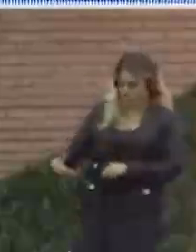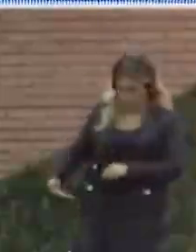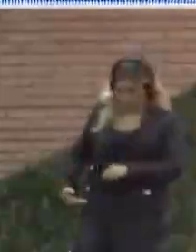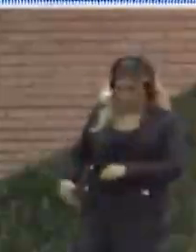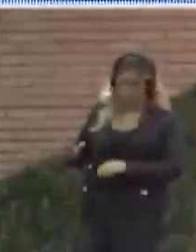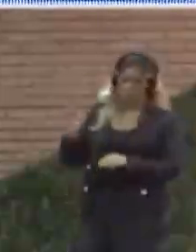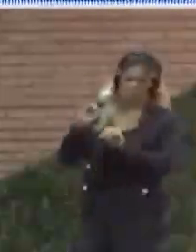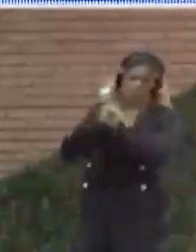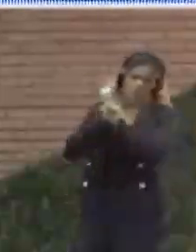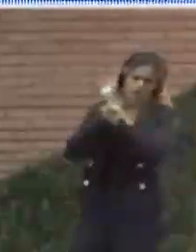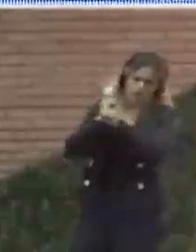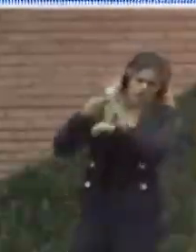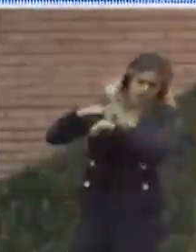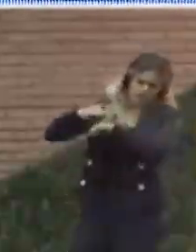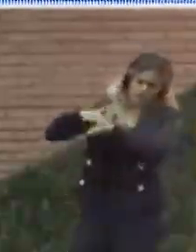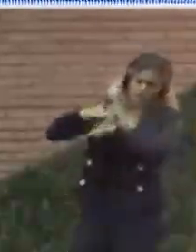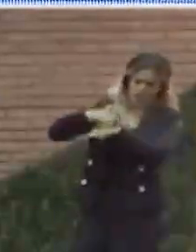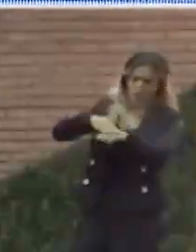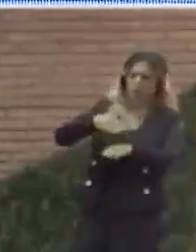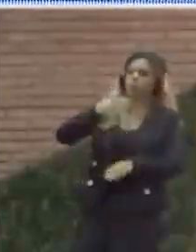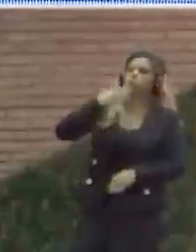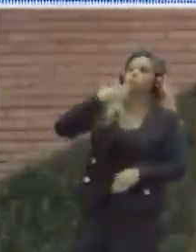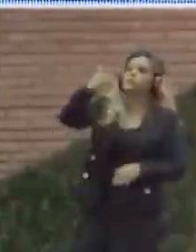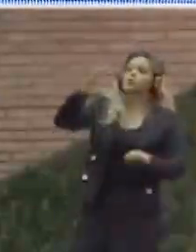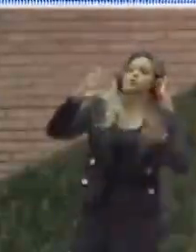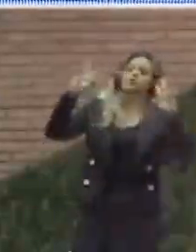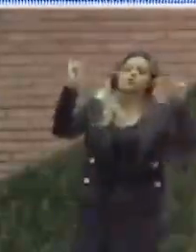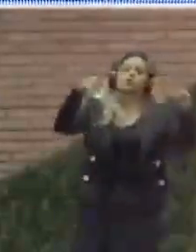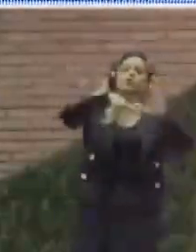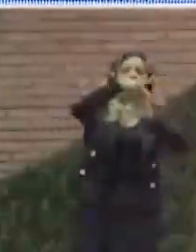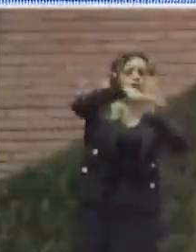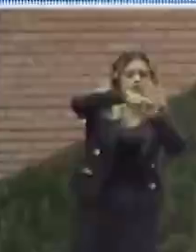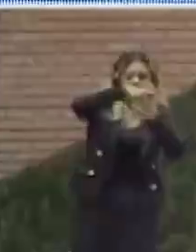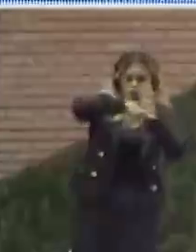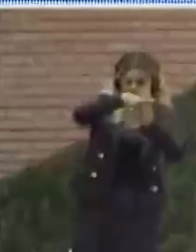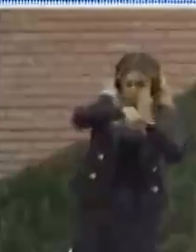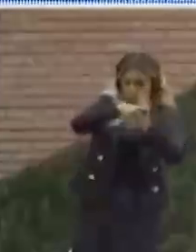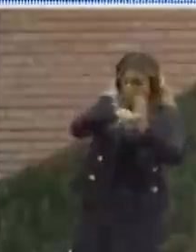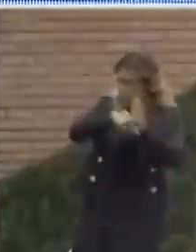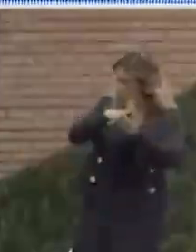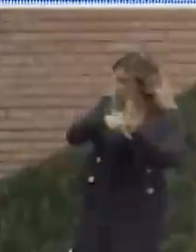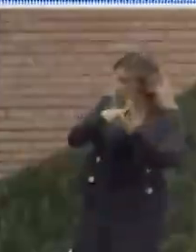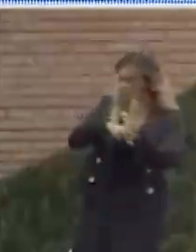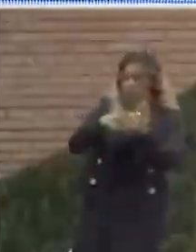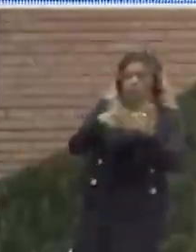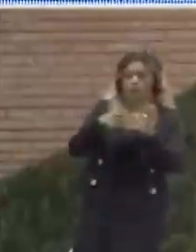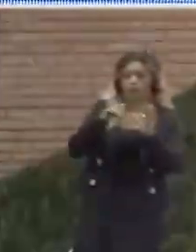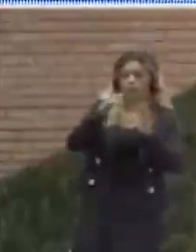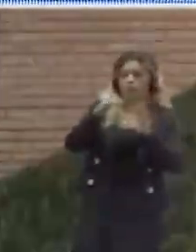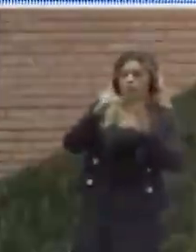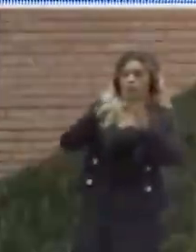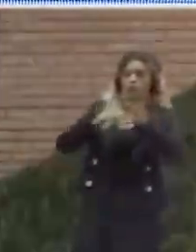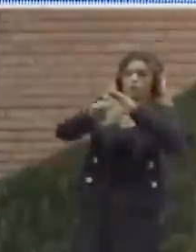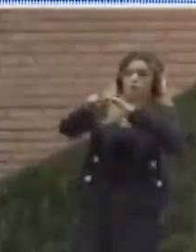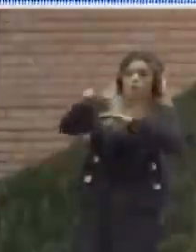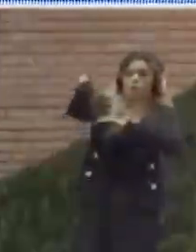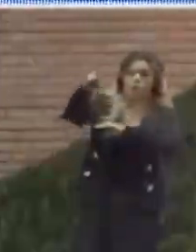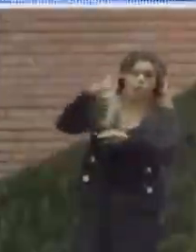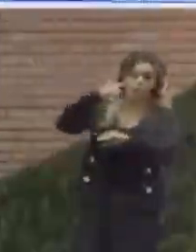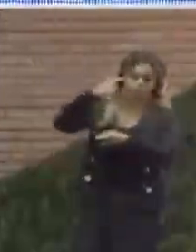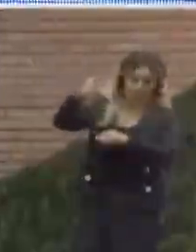fazem já alguns anos, exigiu que todos os projetos que fossem enviados para aprovação